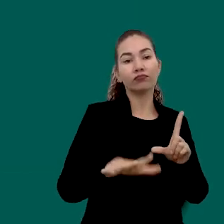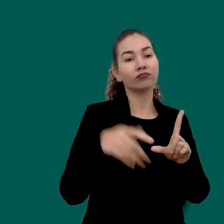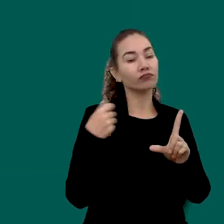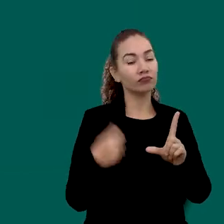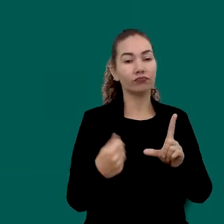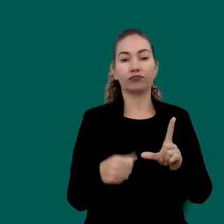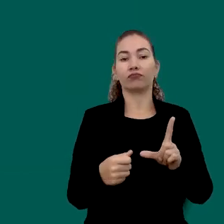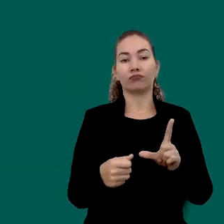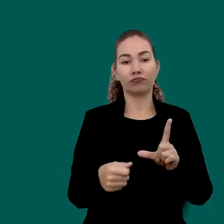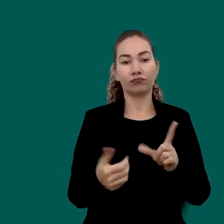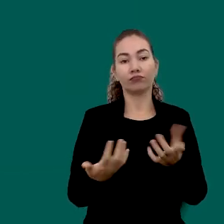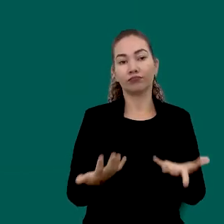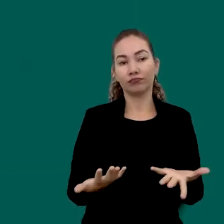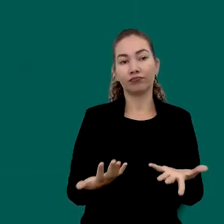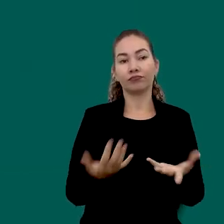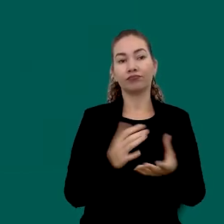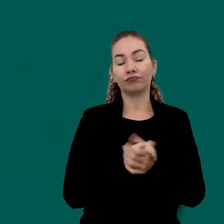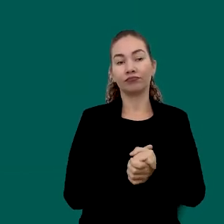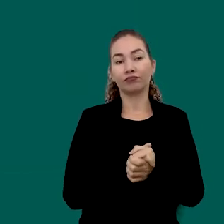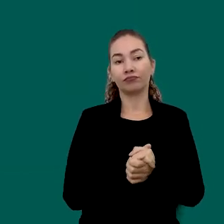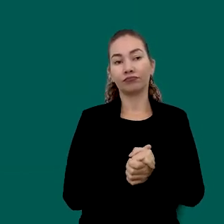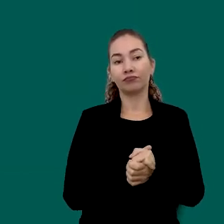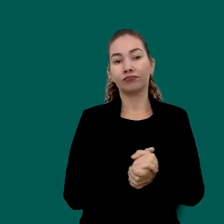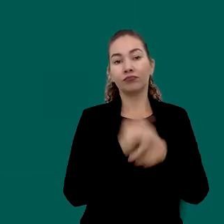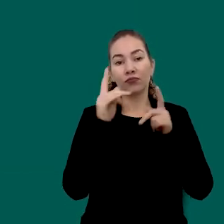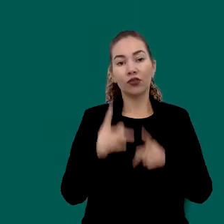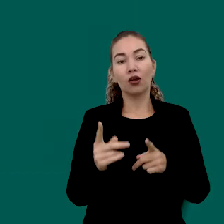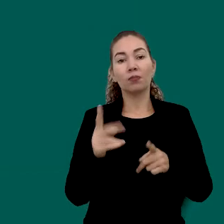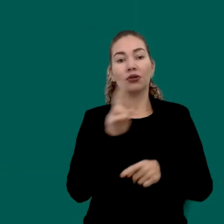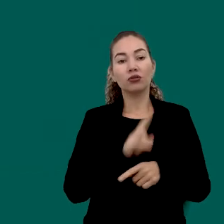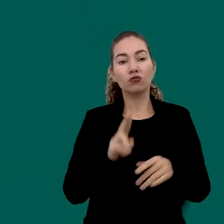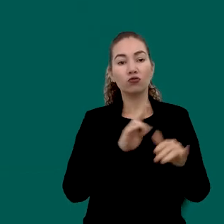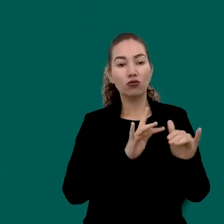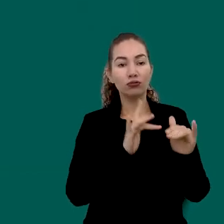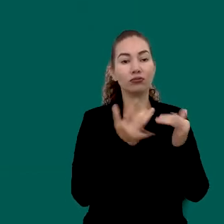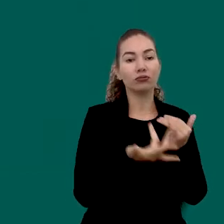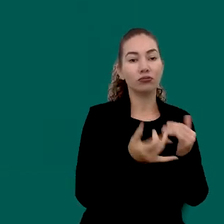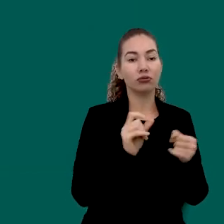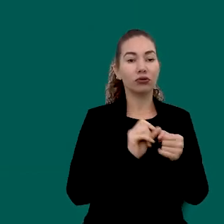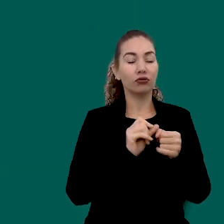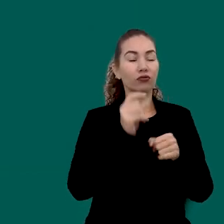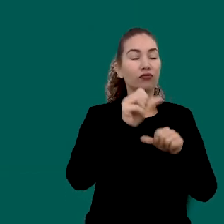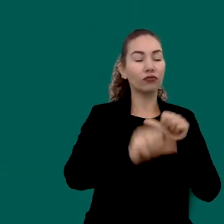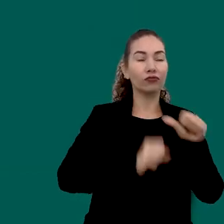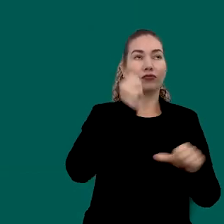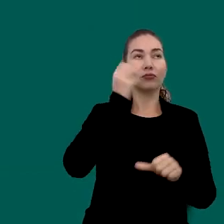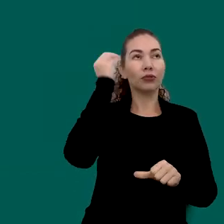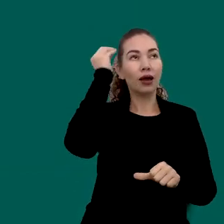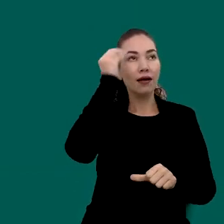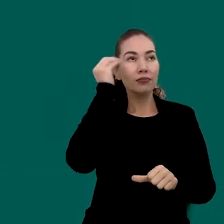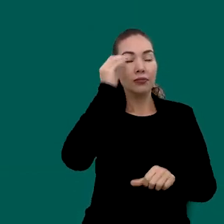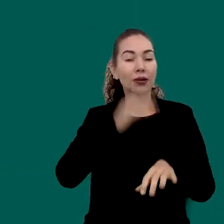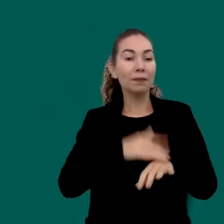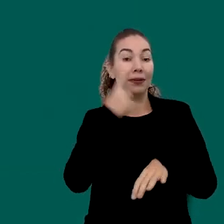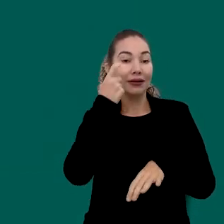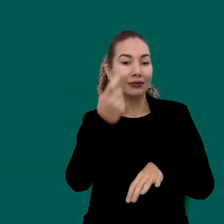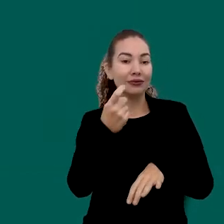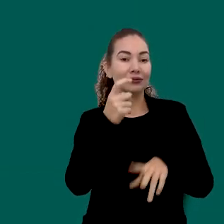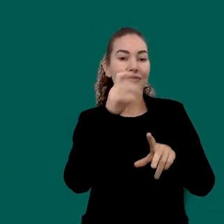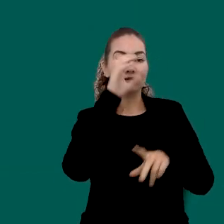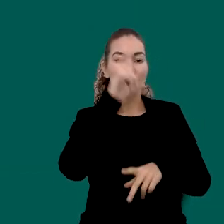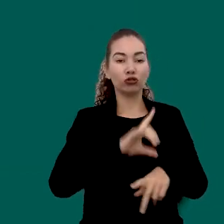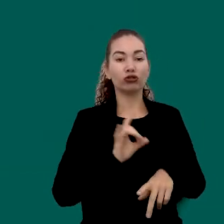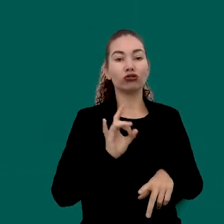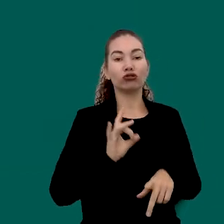que usar influenciadores, né? Tem que colocar, trazer gente para sua rede, transformar aquilo em uma experiência